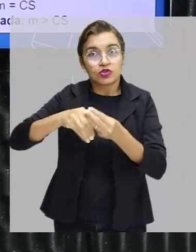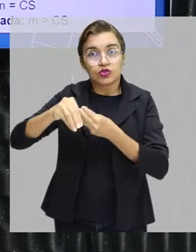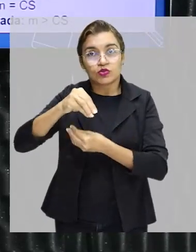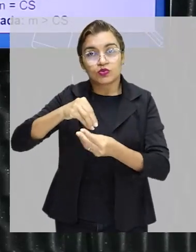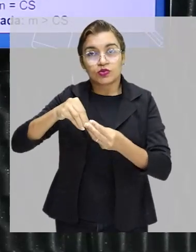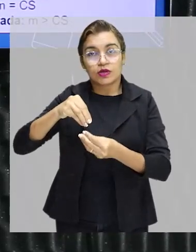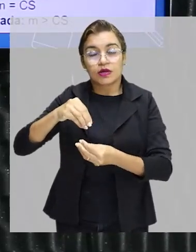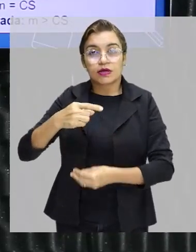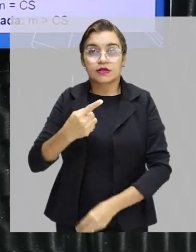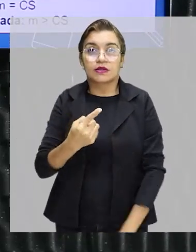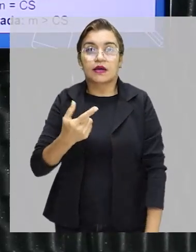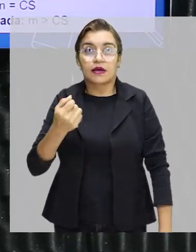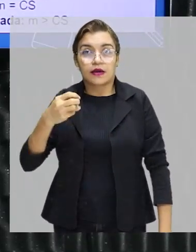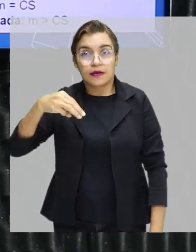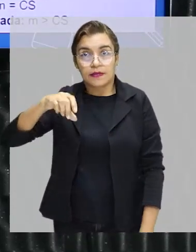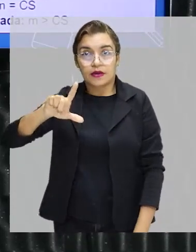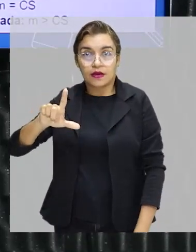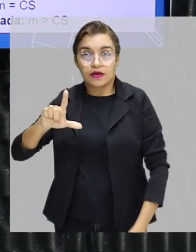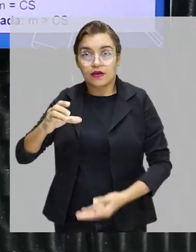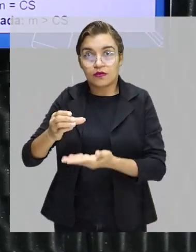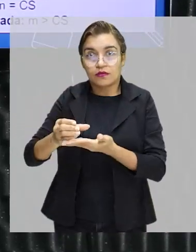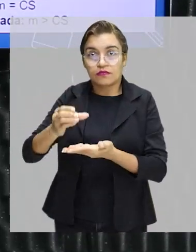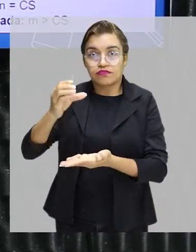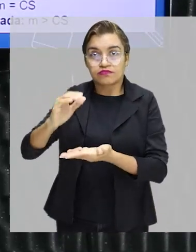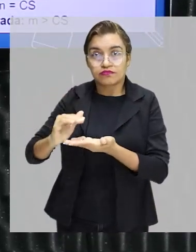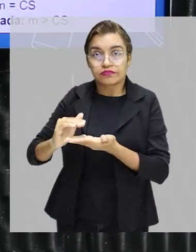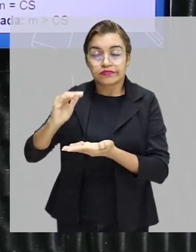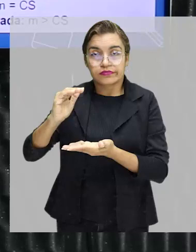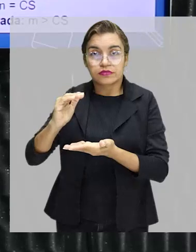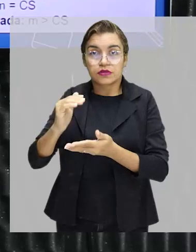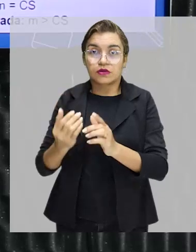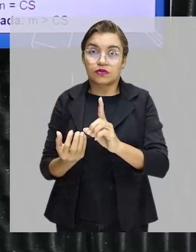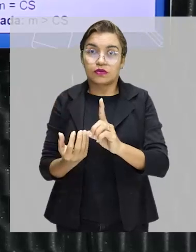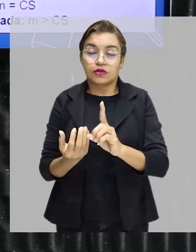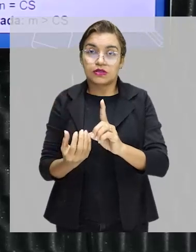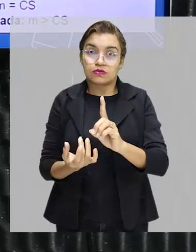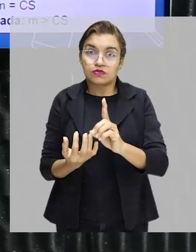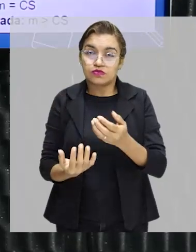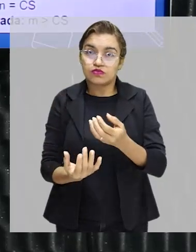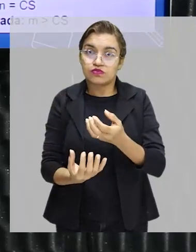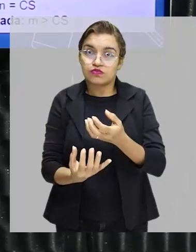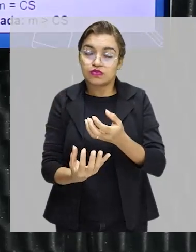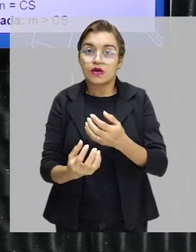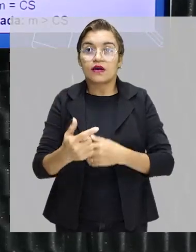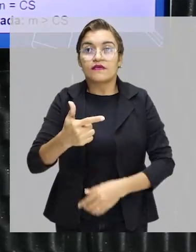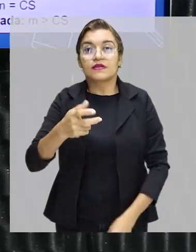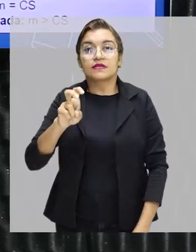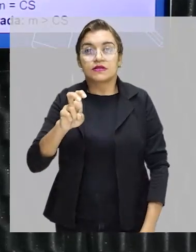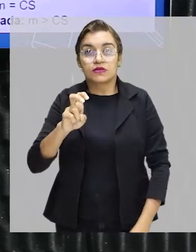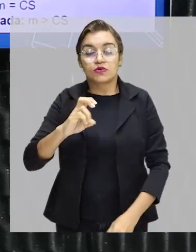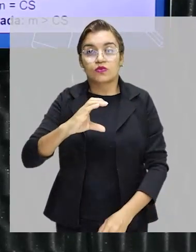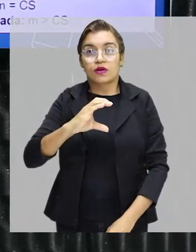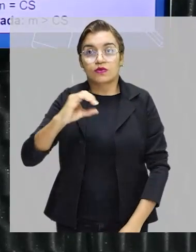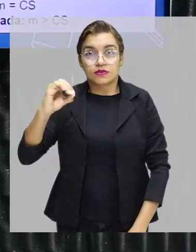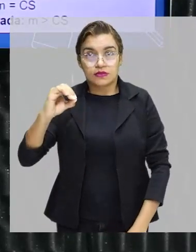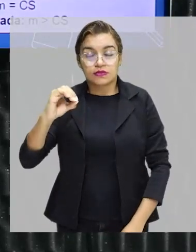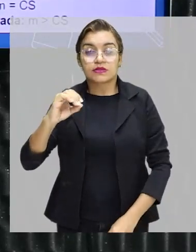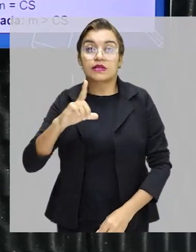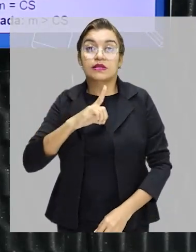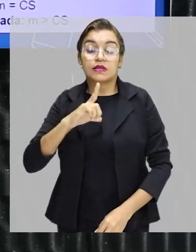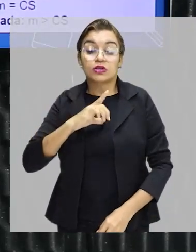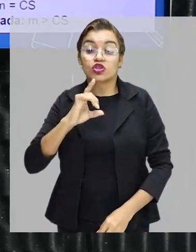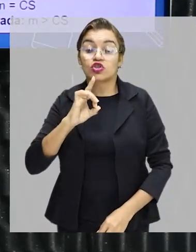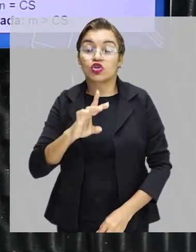ou seja, 100 ml de água a 25 graus Celsius, então apenas 30 gramas vai se